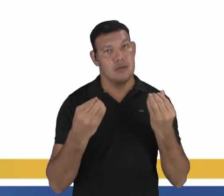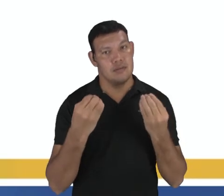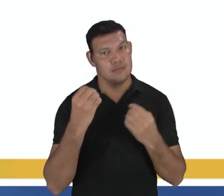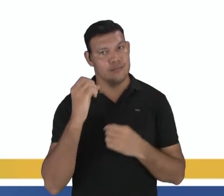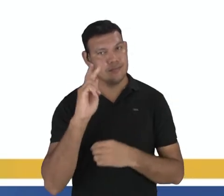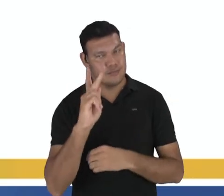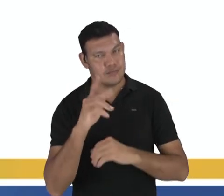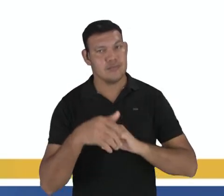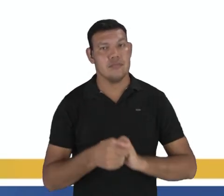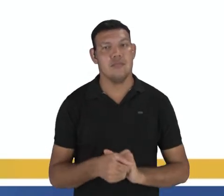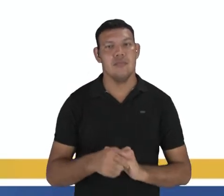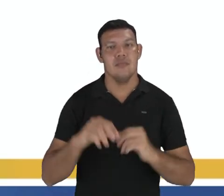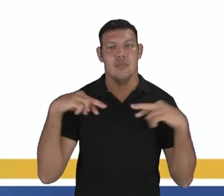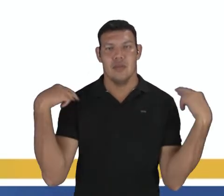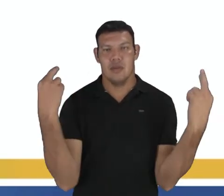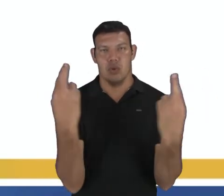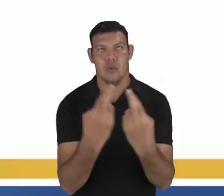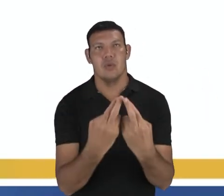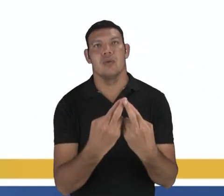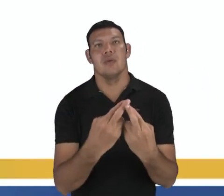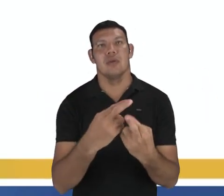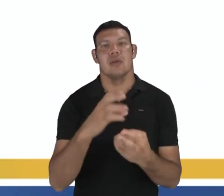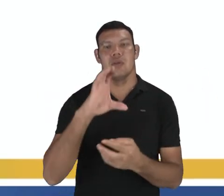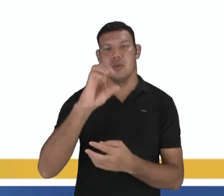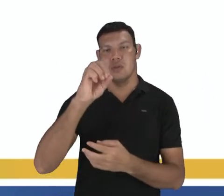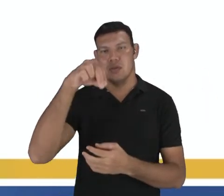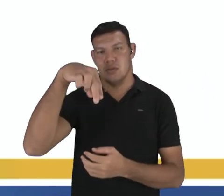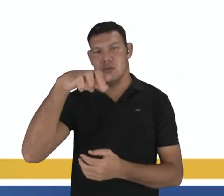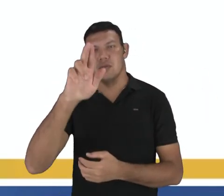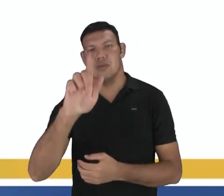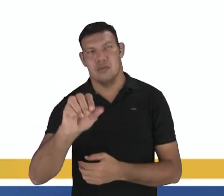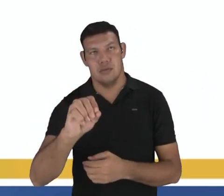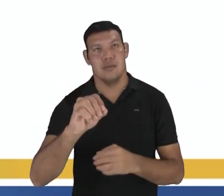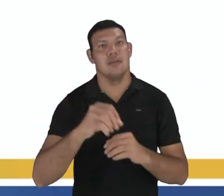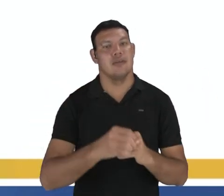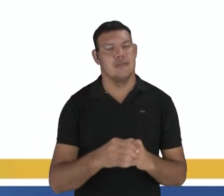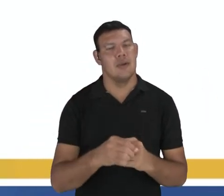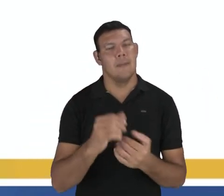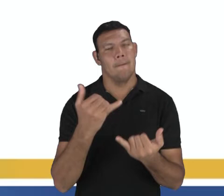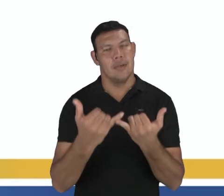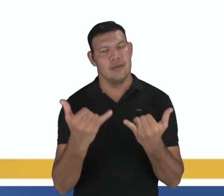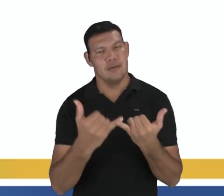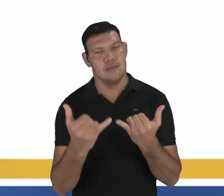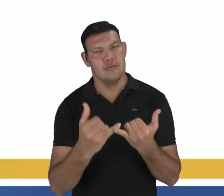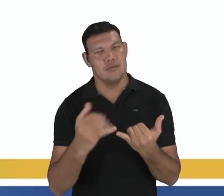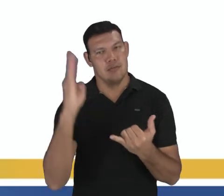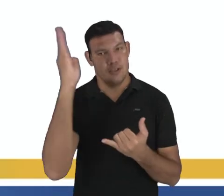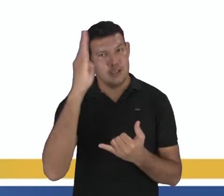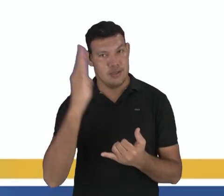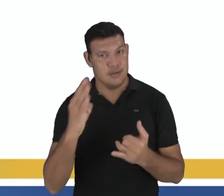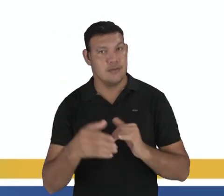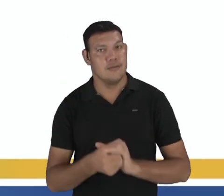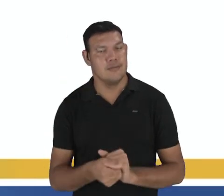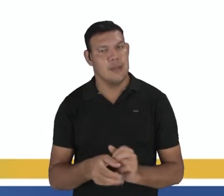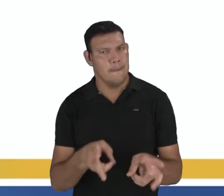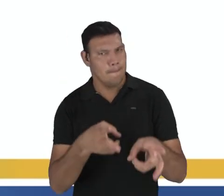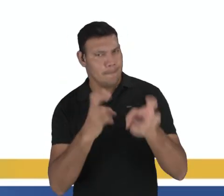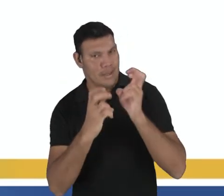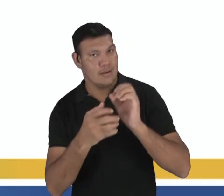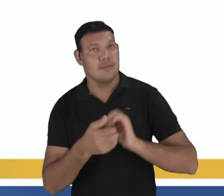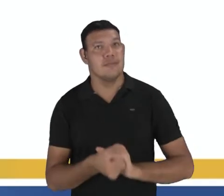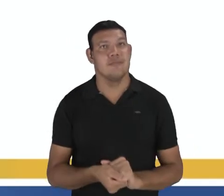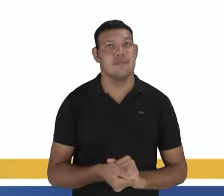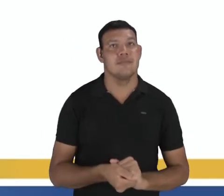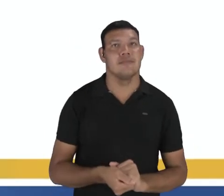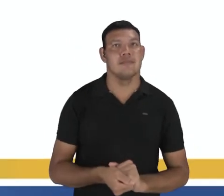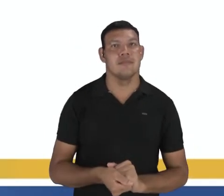E o Reino do Congo, pessoal, né? Esse reino aqui é o que tem mais a ver um pouco com a gente, né? Porque se a gente perceber lá,